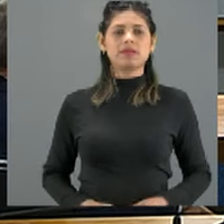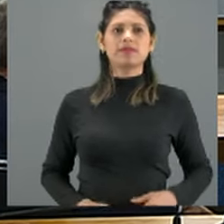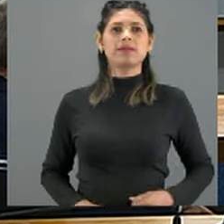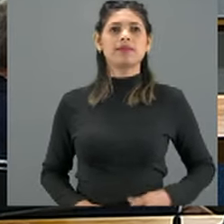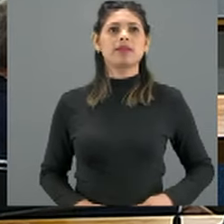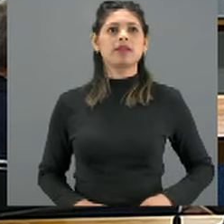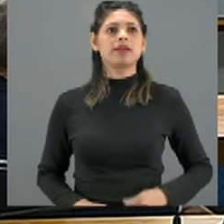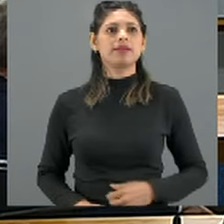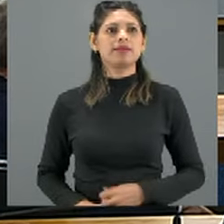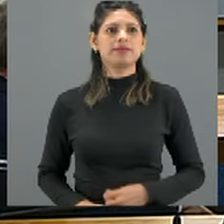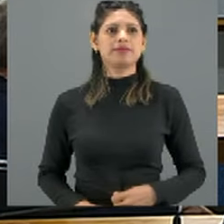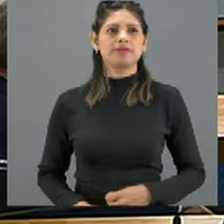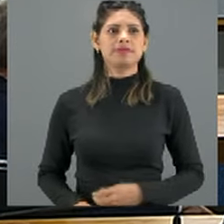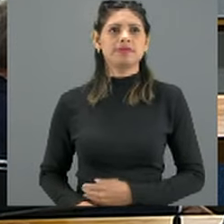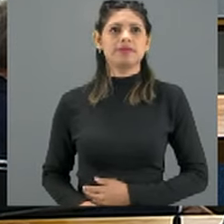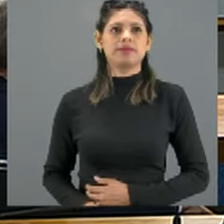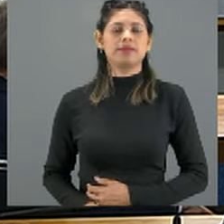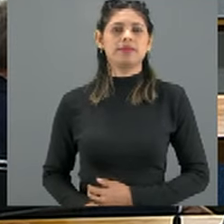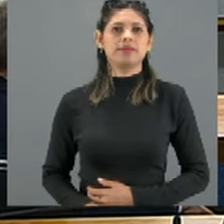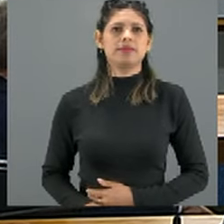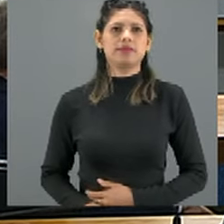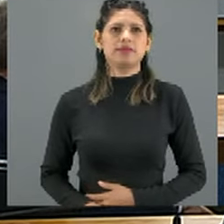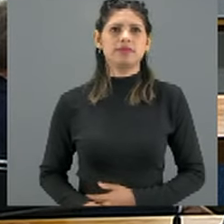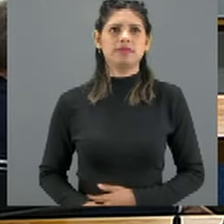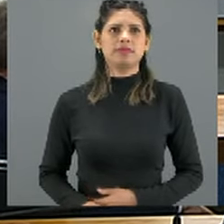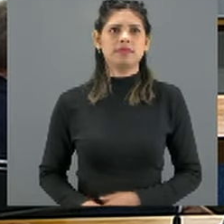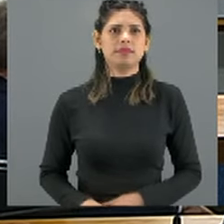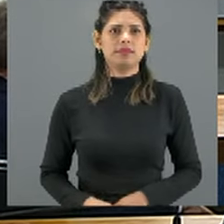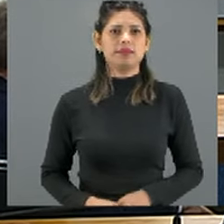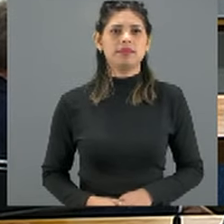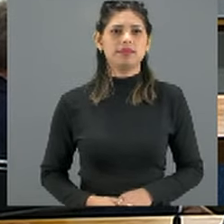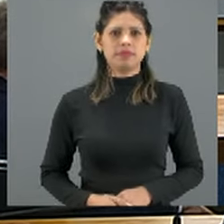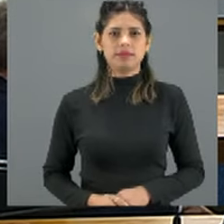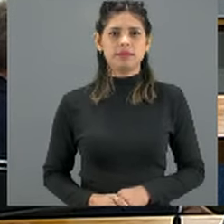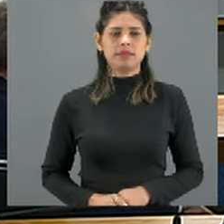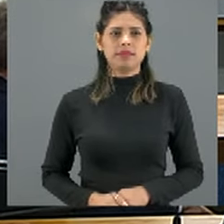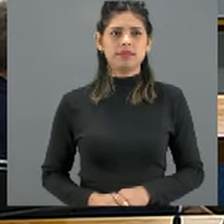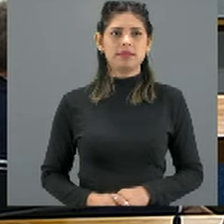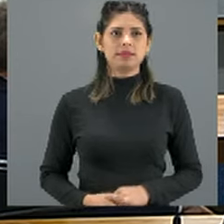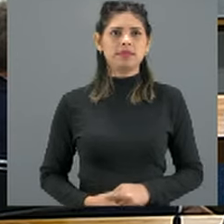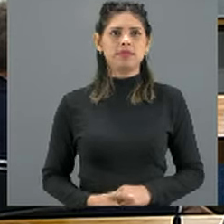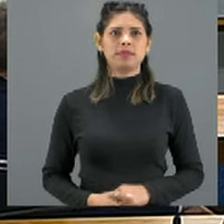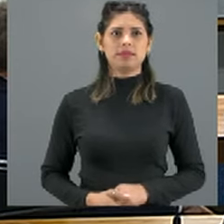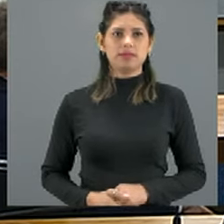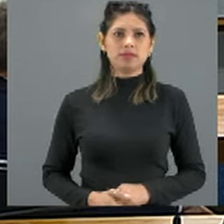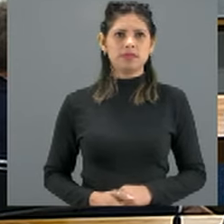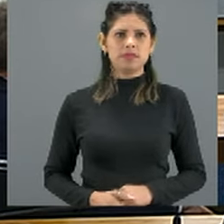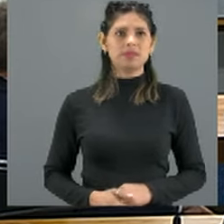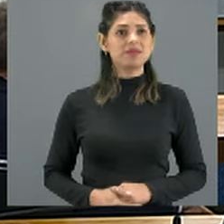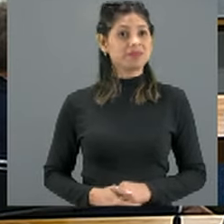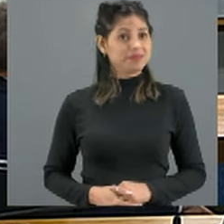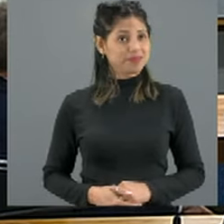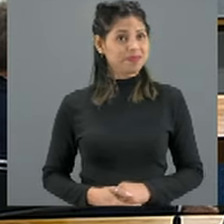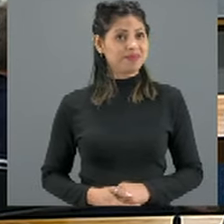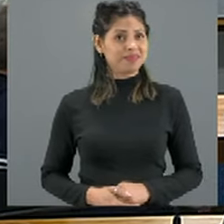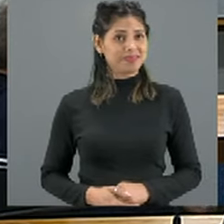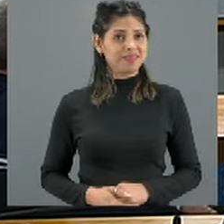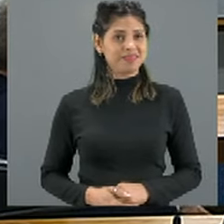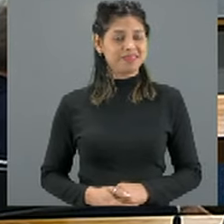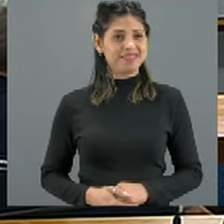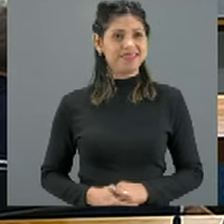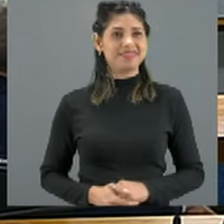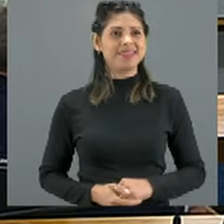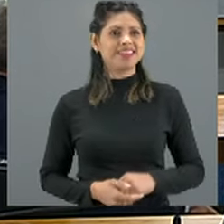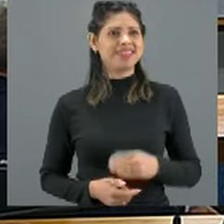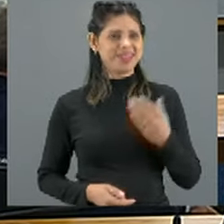aquelas perguntas que o Sandro Mauro estava fazendo, eu acho que normalmente cabe aos dois, né? Cada um responde na sua etnia. Você estava com a palavra, eu